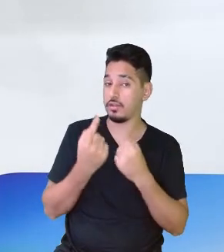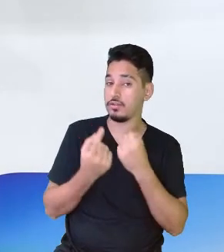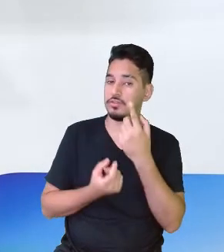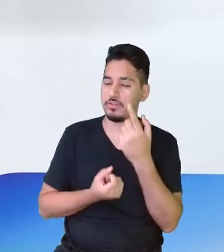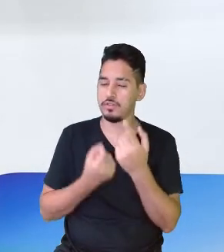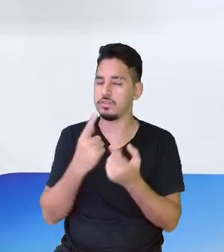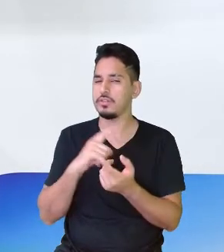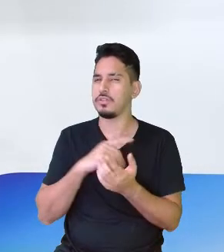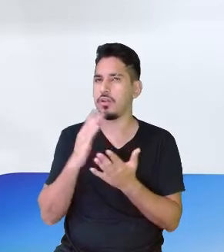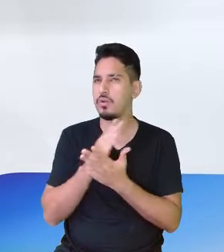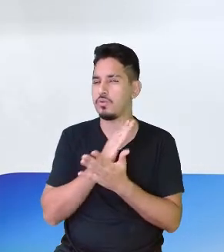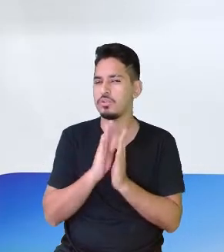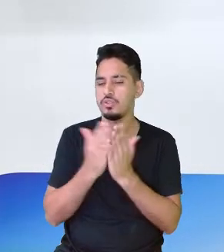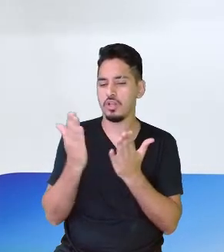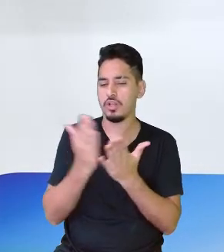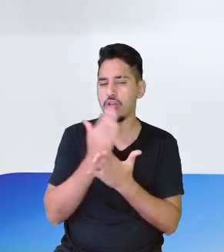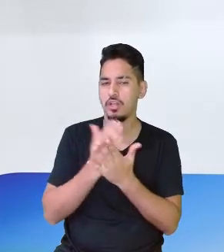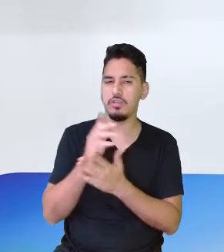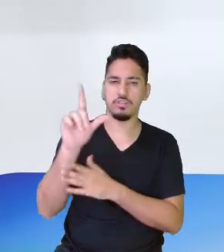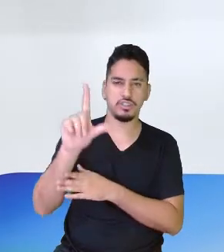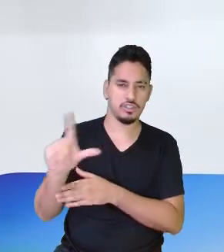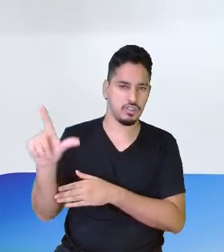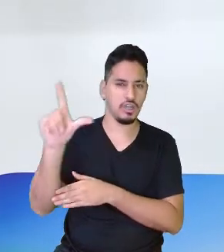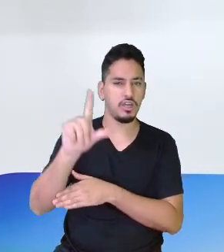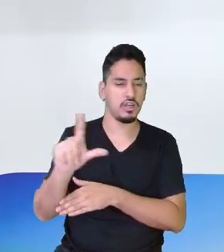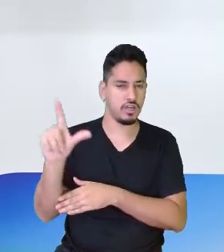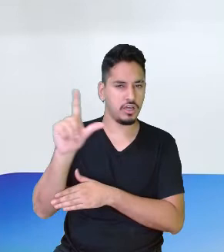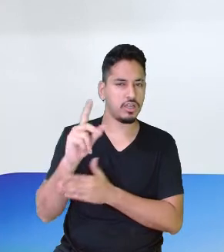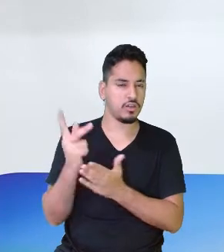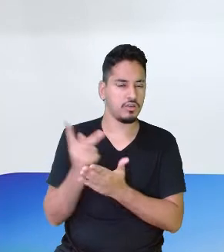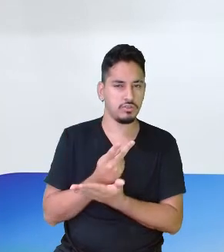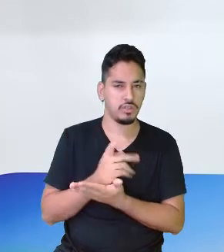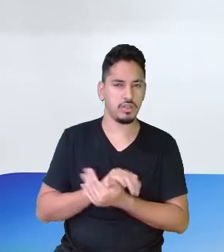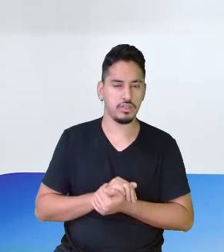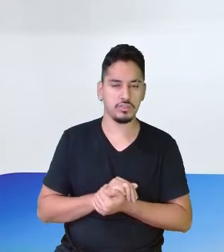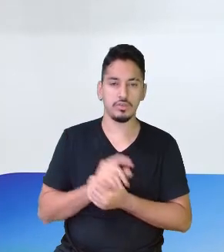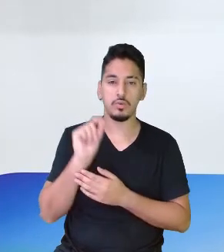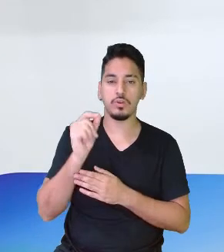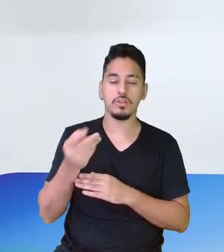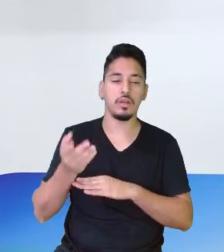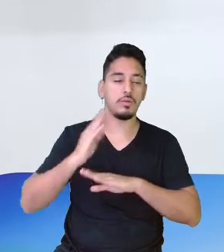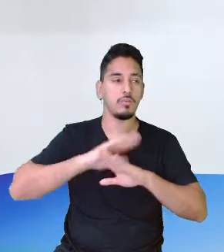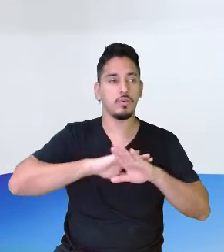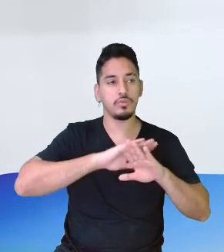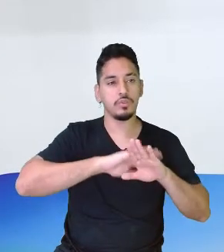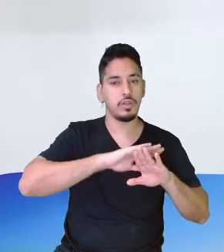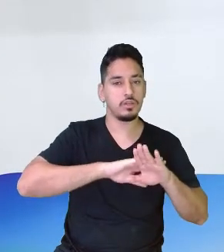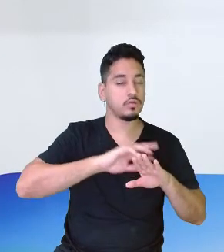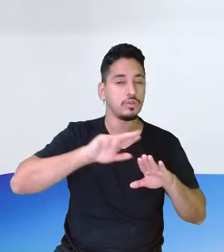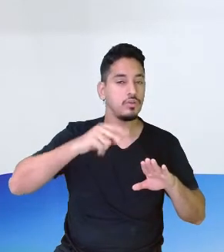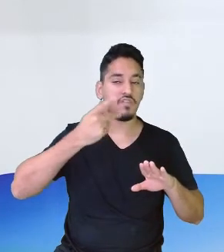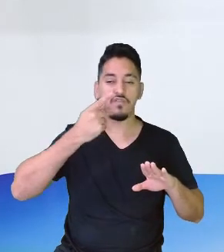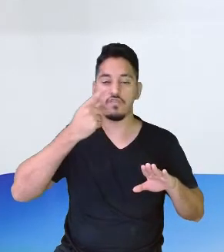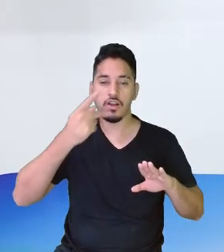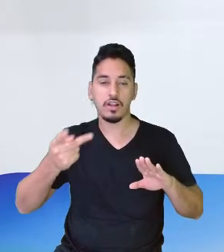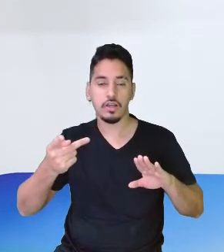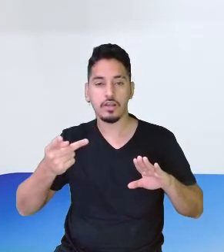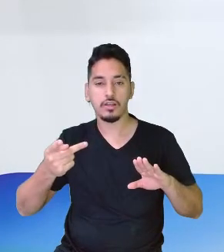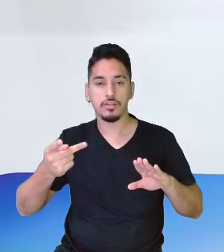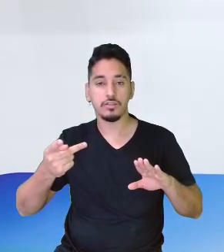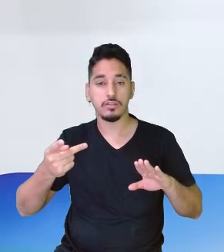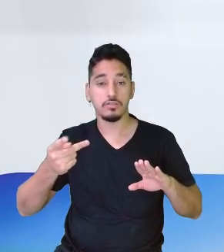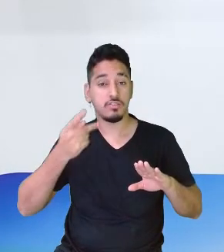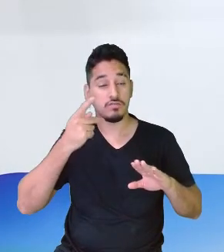obras literárias, em algumas situações específicas, o que está implícito, o que não é dito, diz